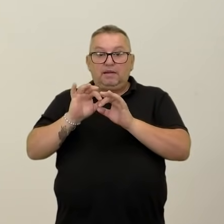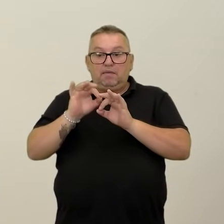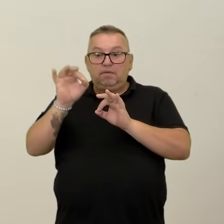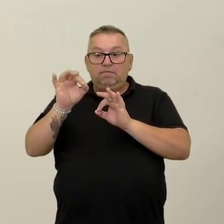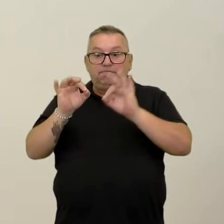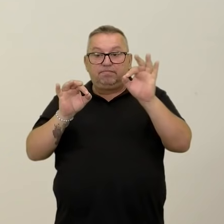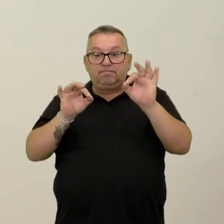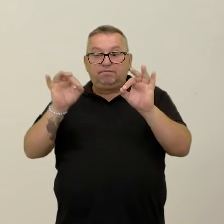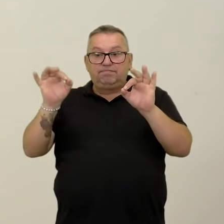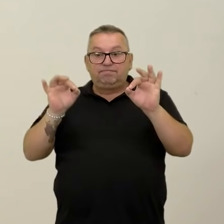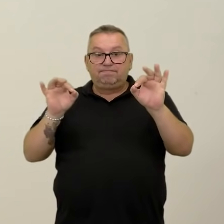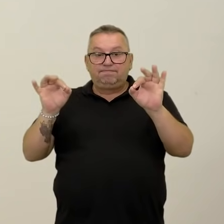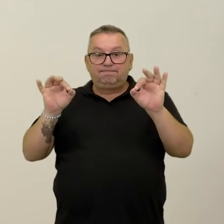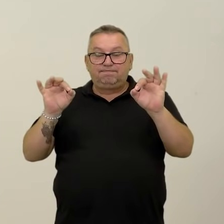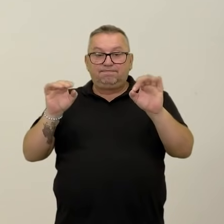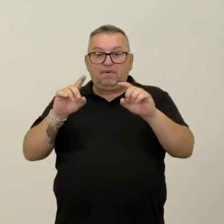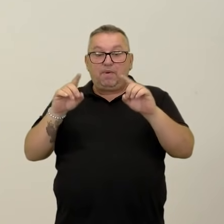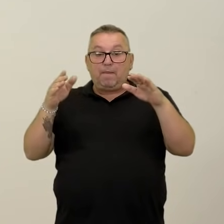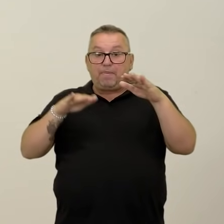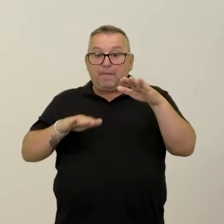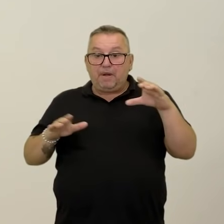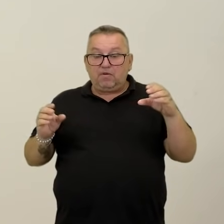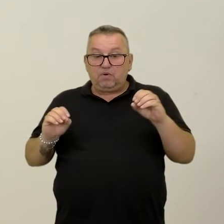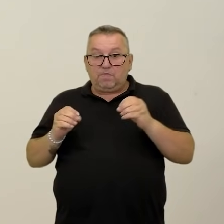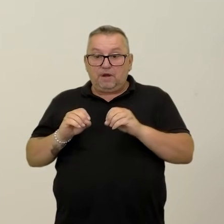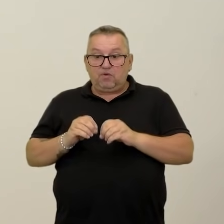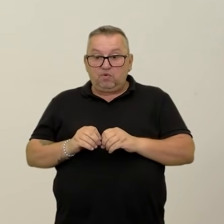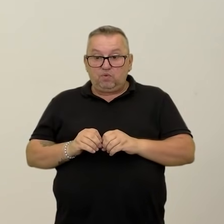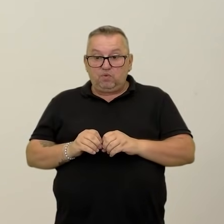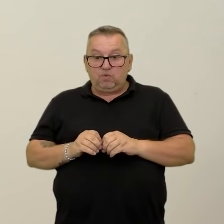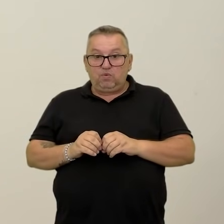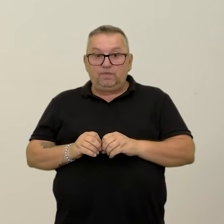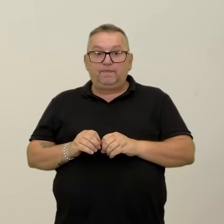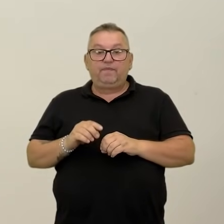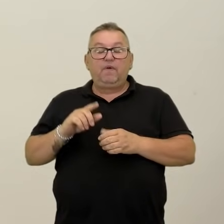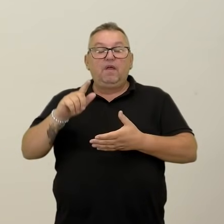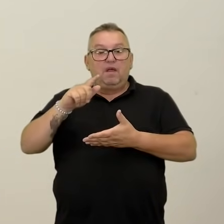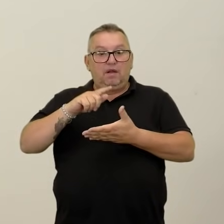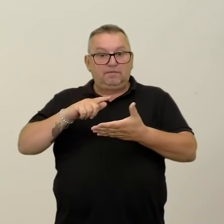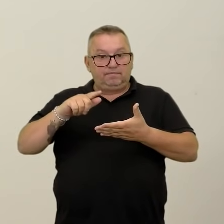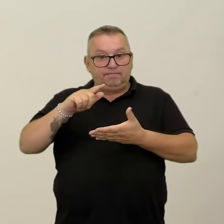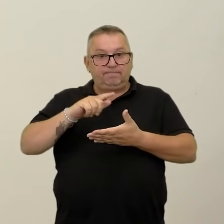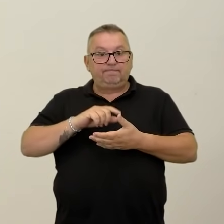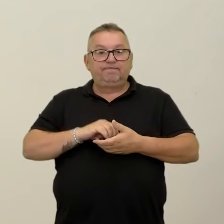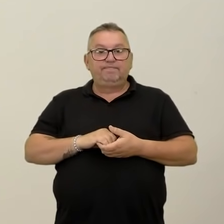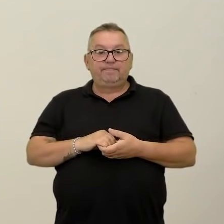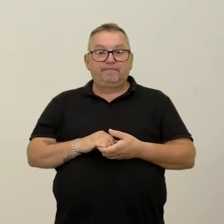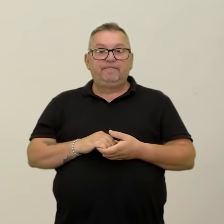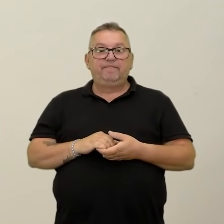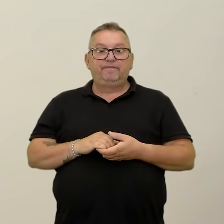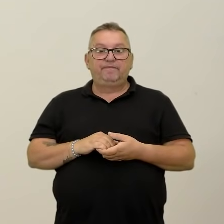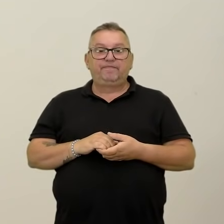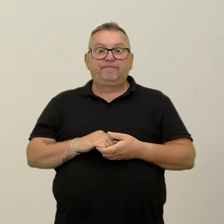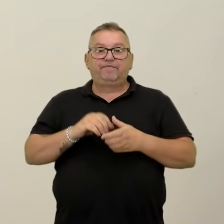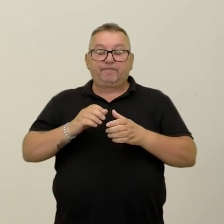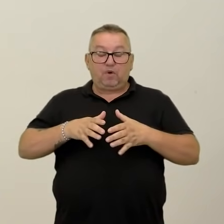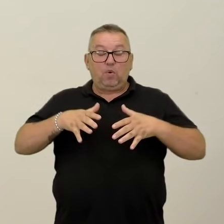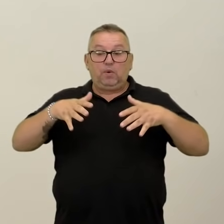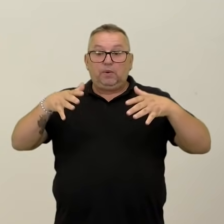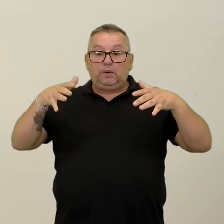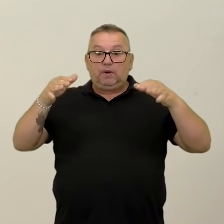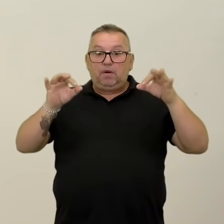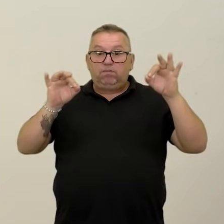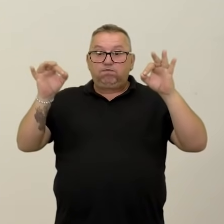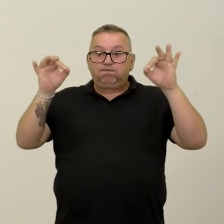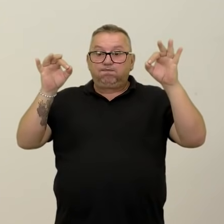os pedacinhos de oxigênio mais espalhados porque força da gravidade não é quanto mais lá embaixo tá tudo mais juntinho quanto mais você